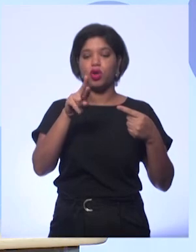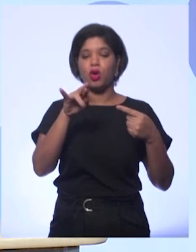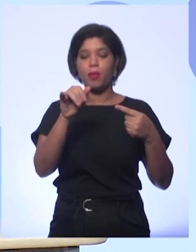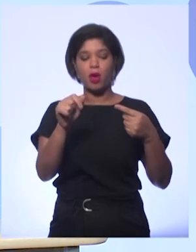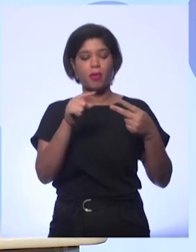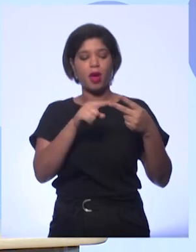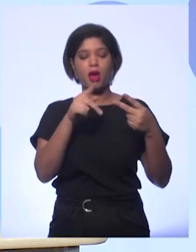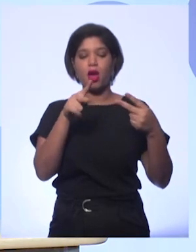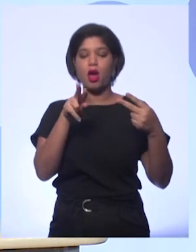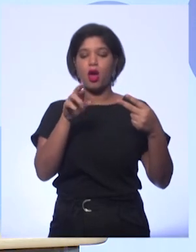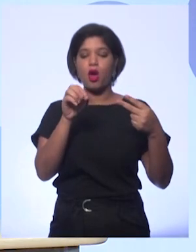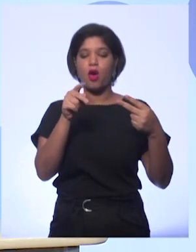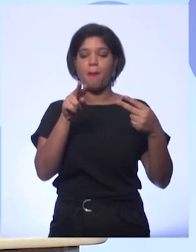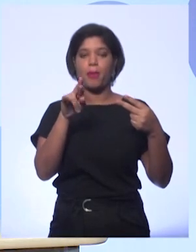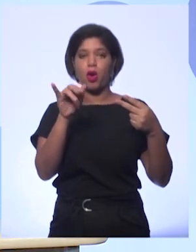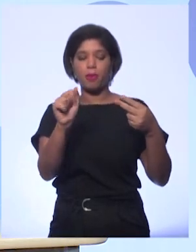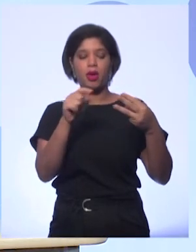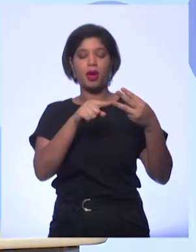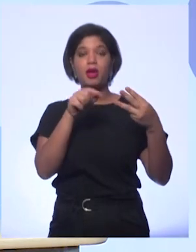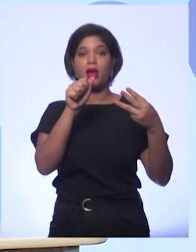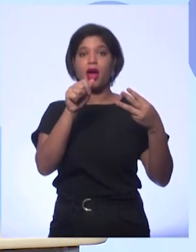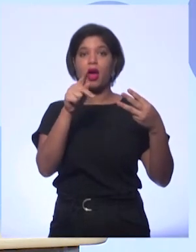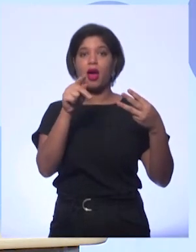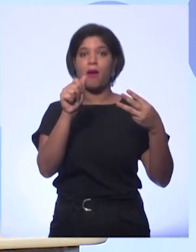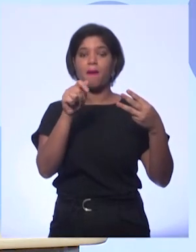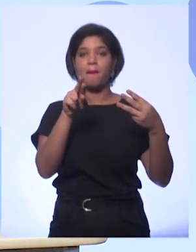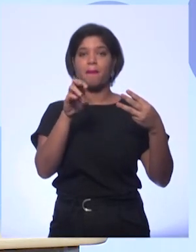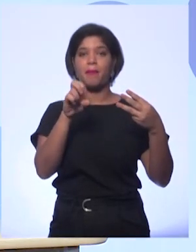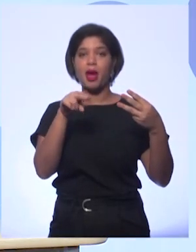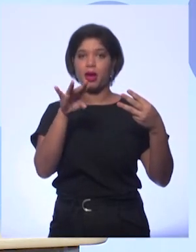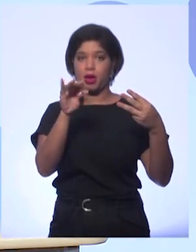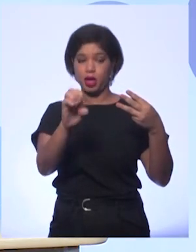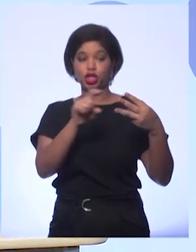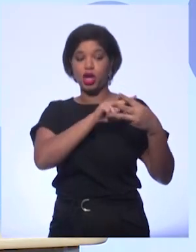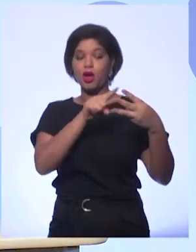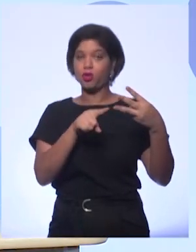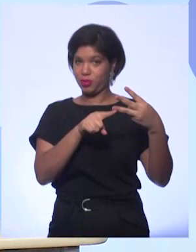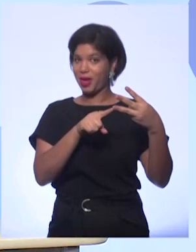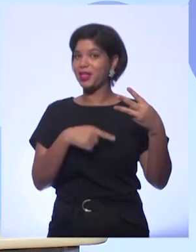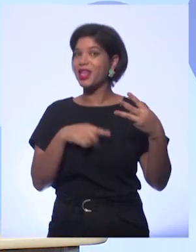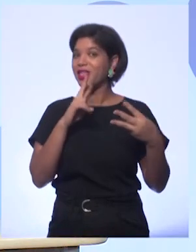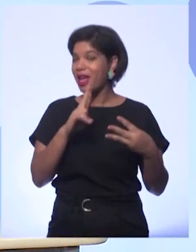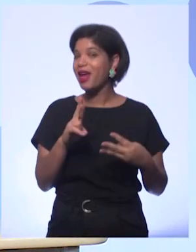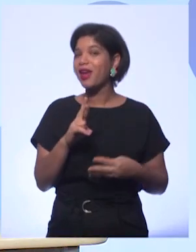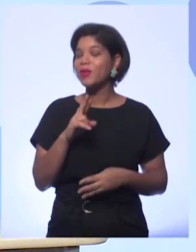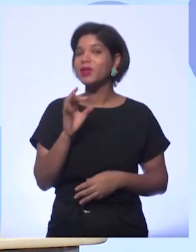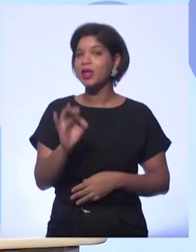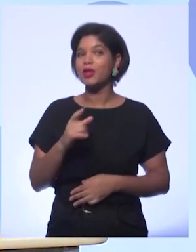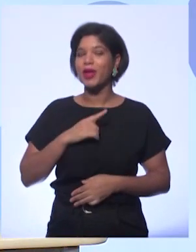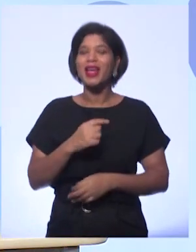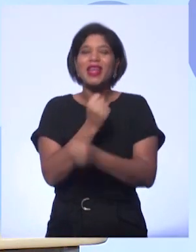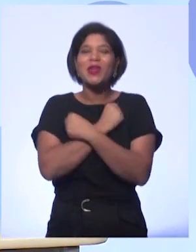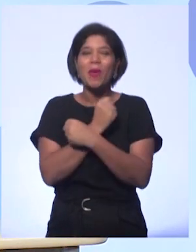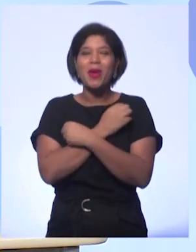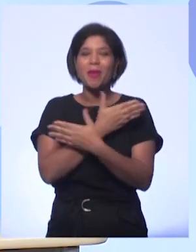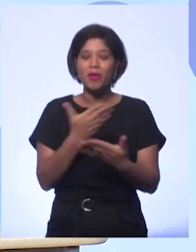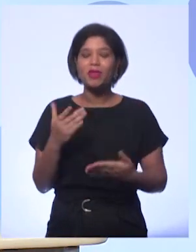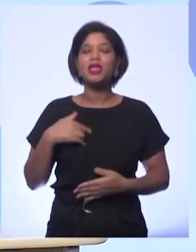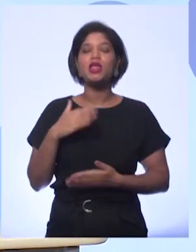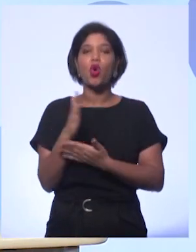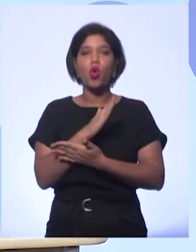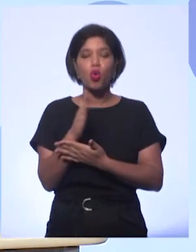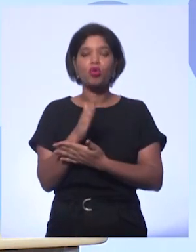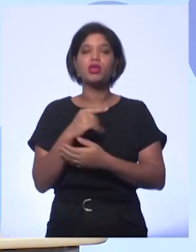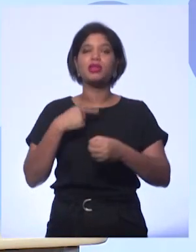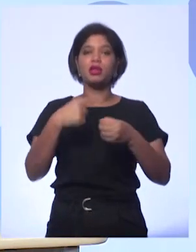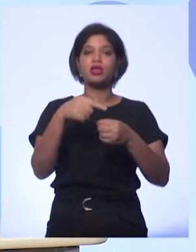aparente. Será que está certo? Bom, de qualquer forma, vai um grande abraço aí para os alunos aqui de São Bernardo do